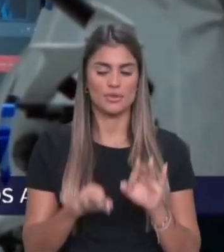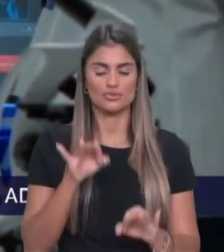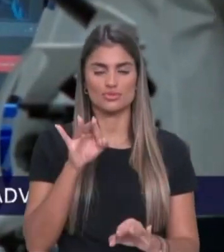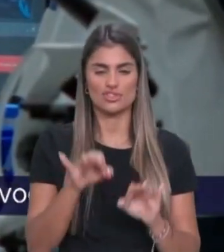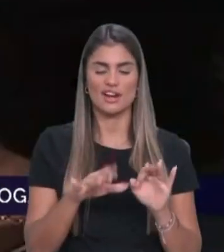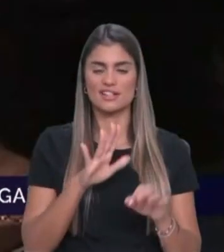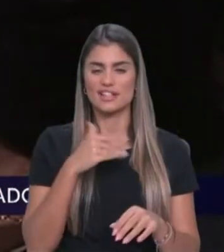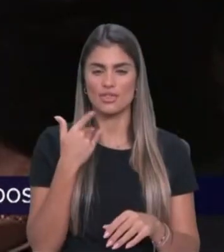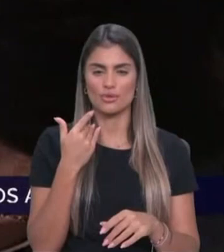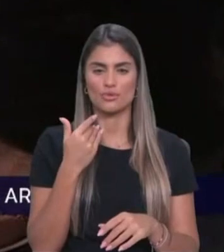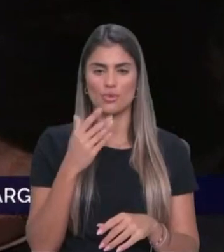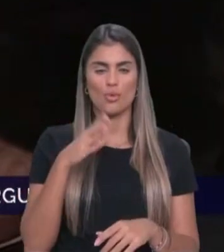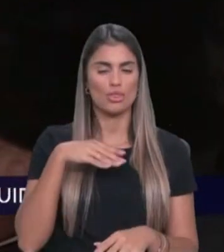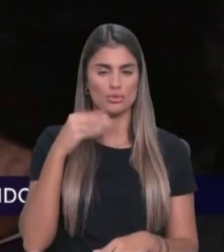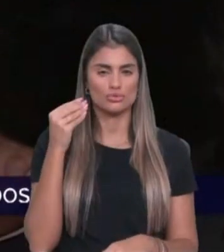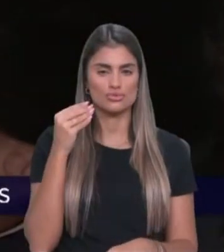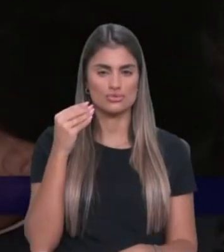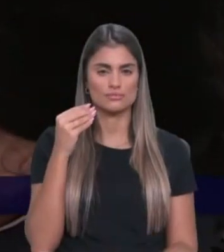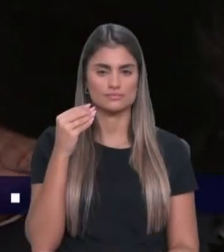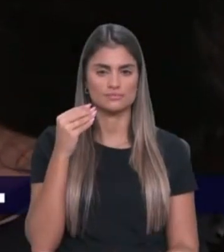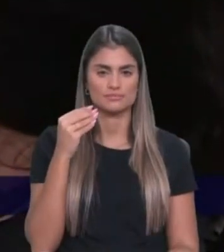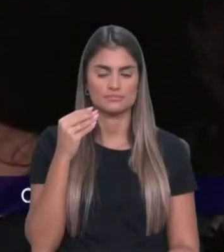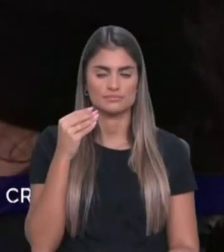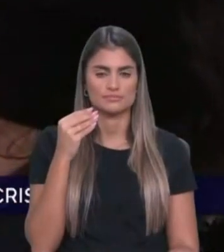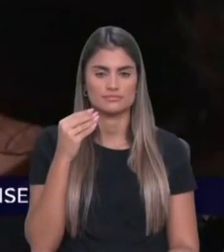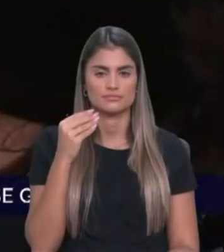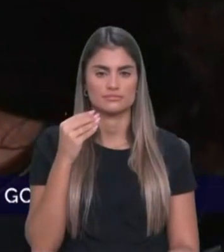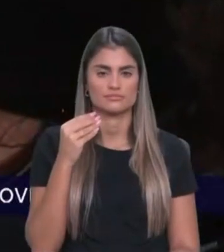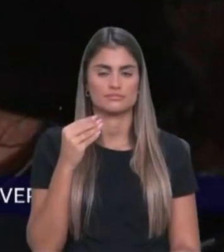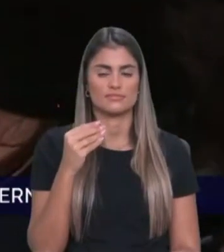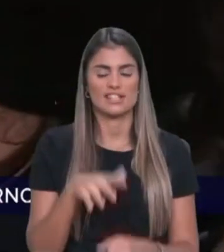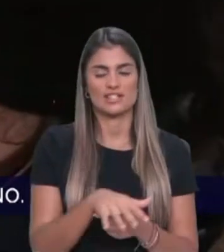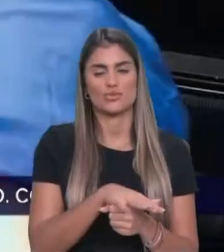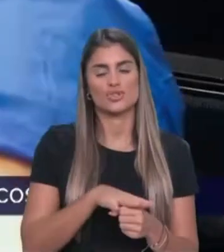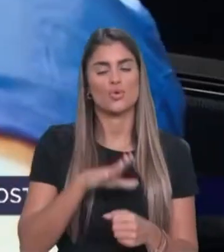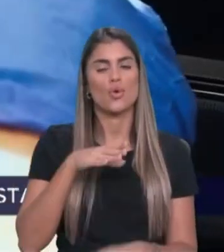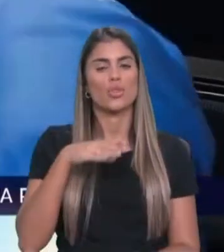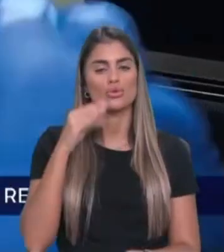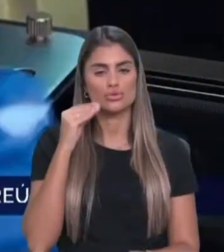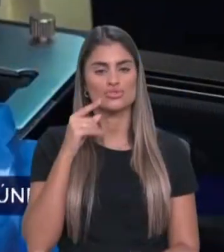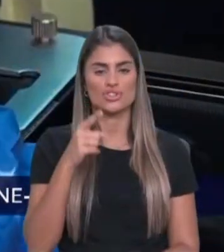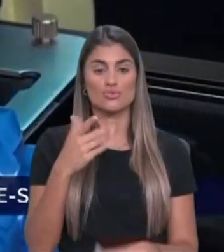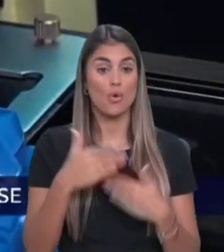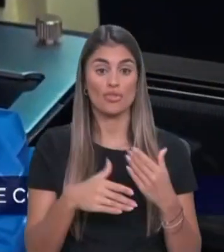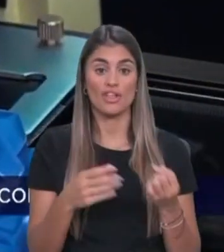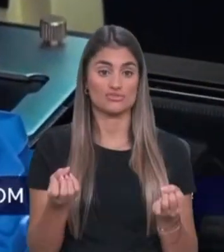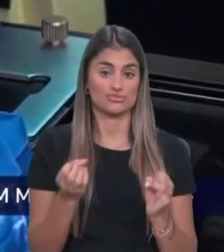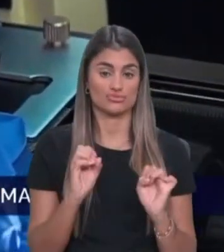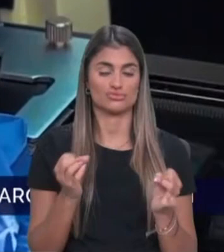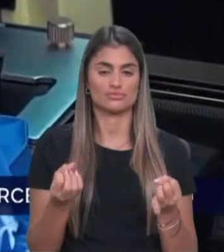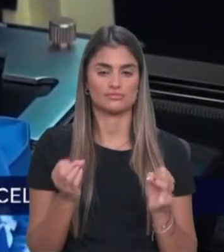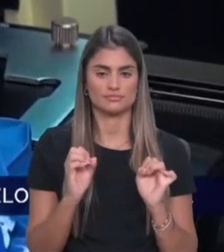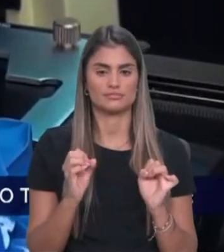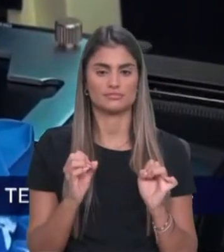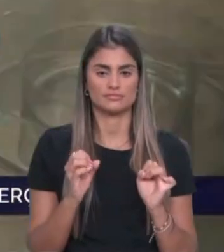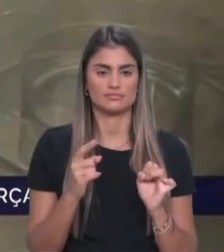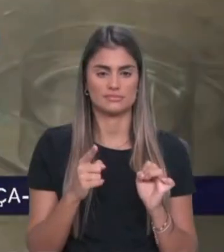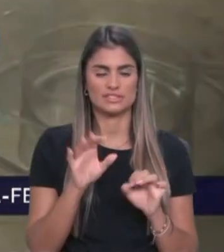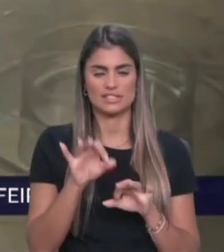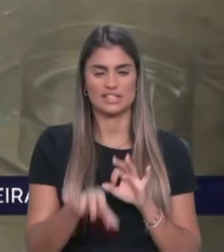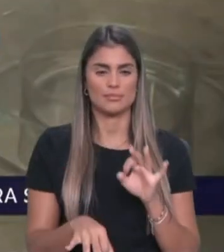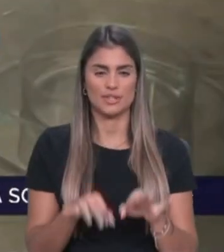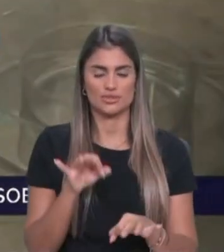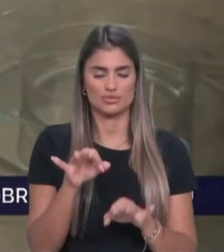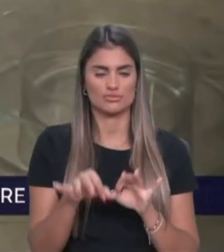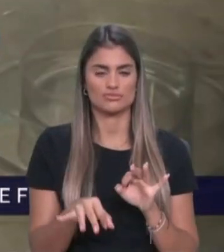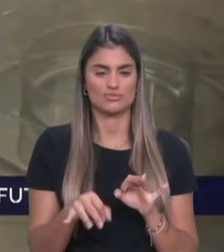engraçado que no caso dos adultos, engraçado não é o termo, no caso dos adultos isso não acontece. Essa terapia não é tão